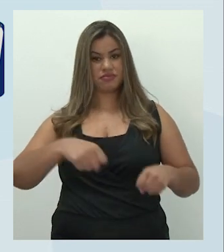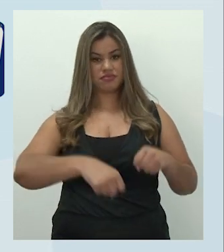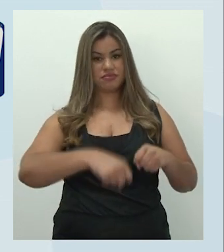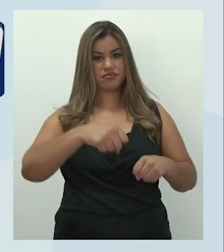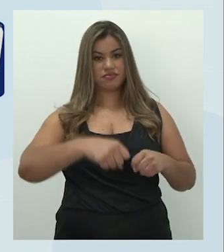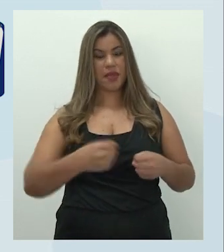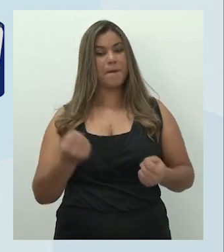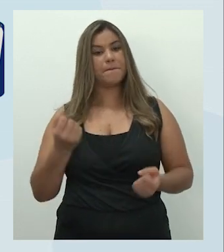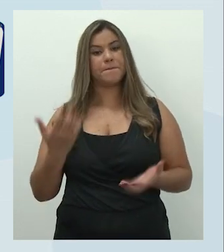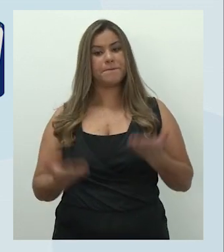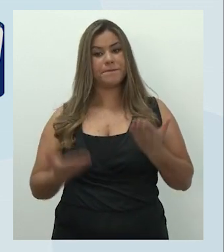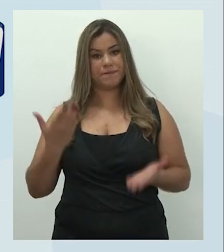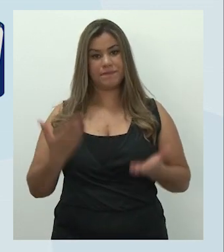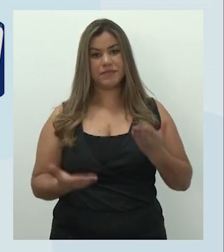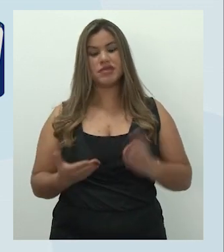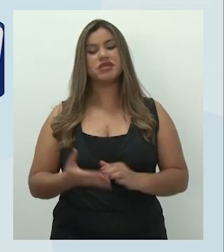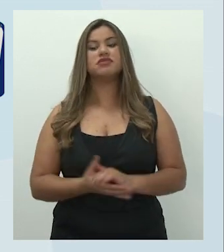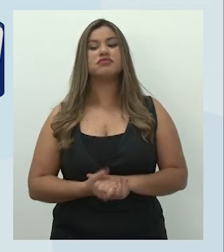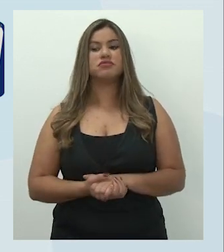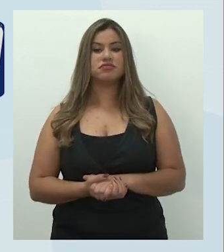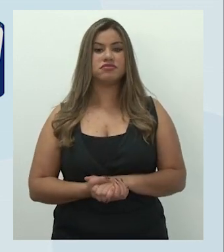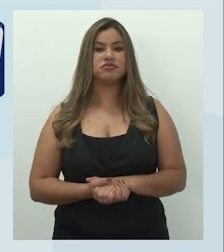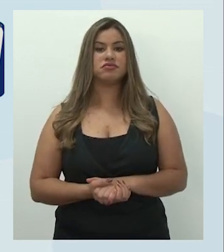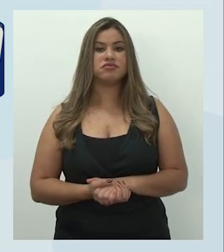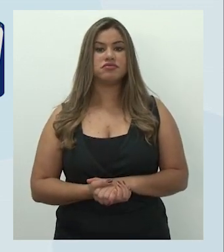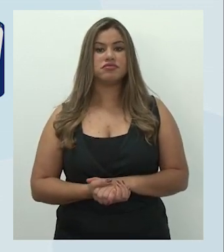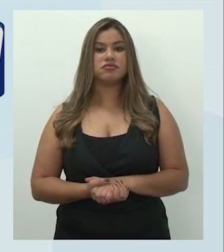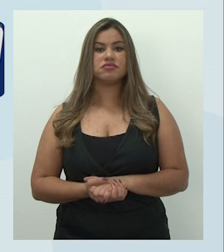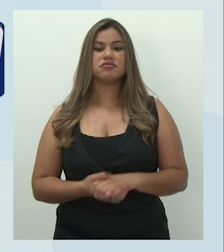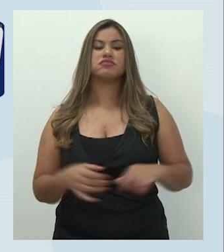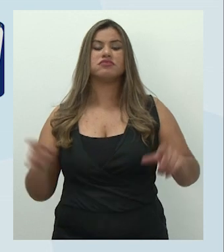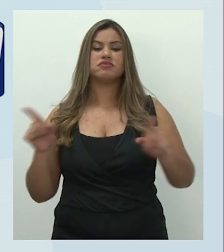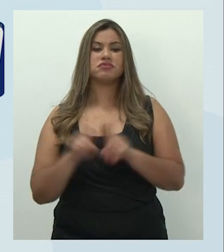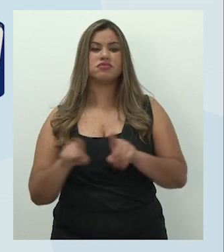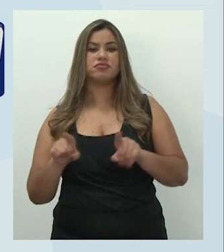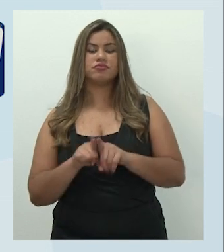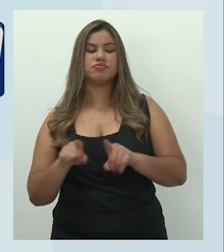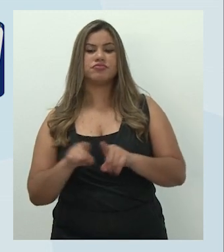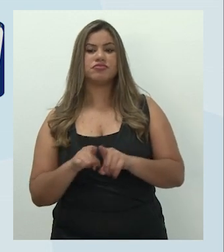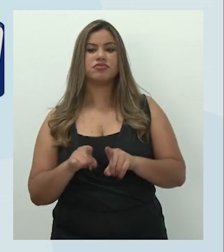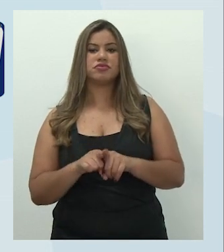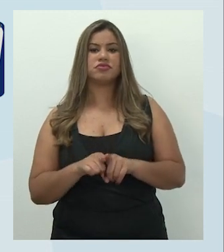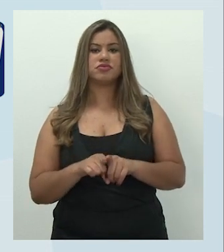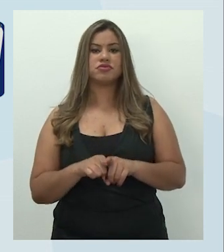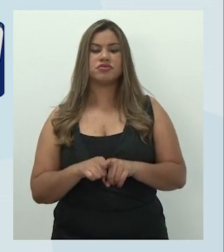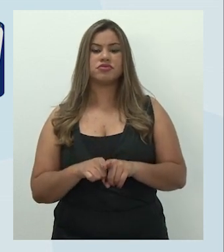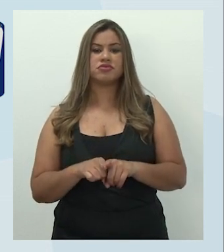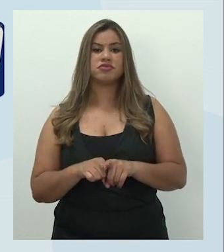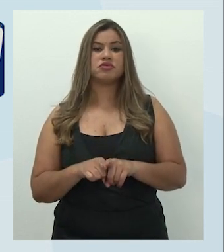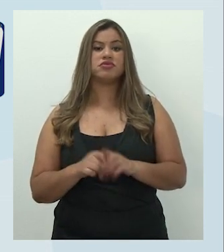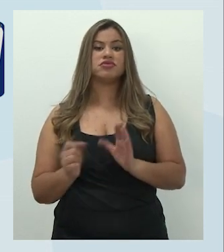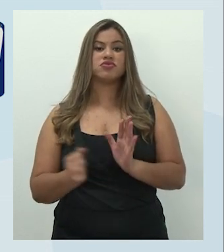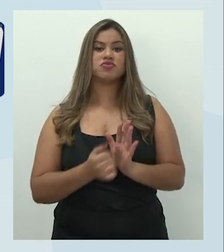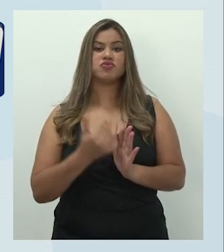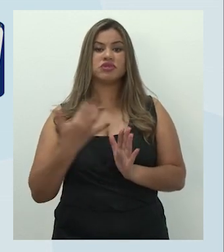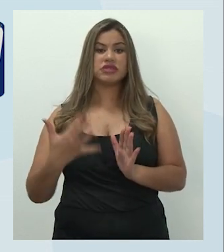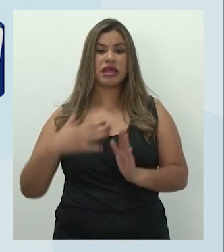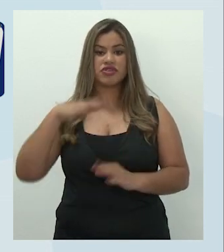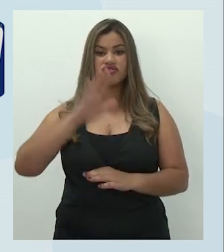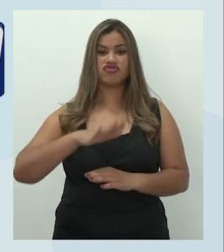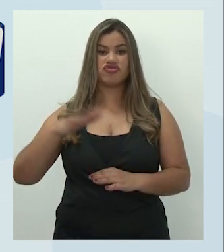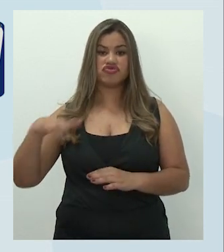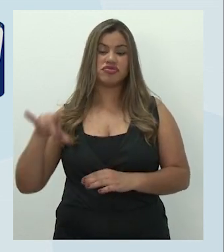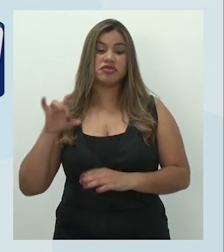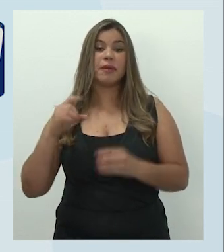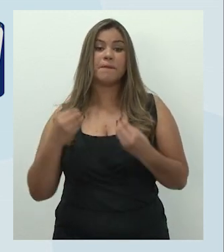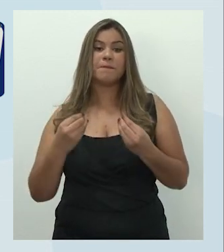de peso de latas, né? E tanto a quantidade de latas, desculpa, e a quantidade de tinta para cada uma delas.